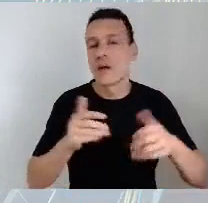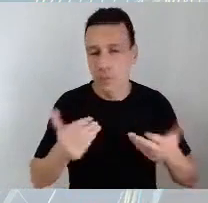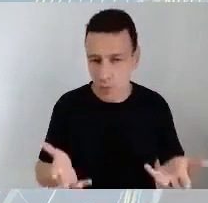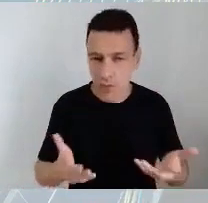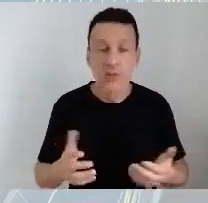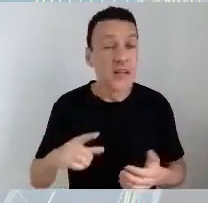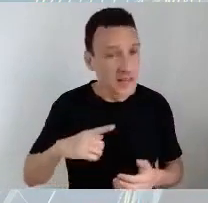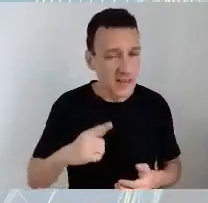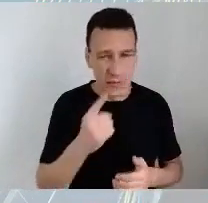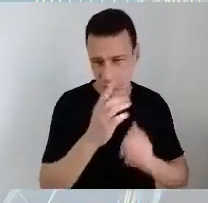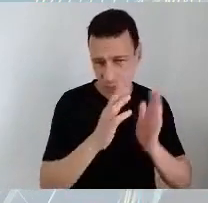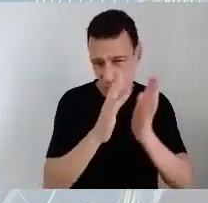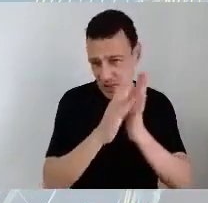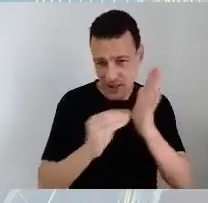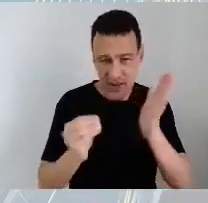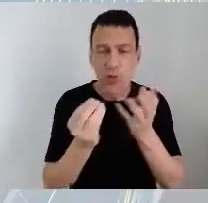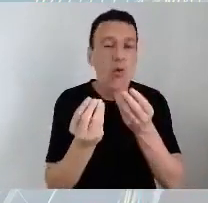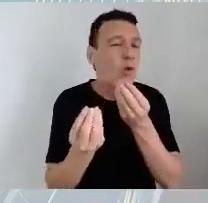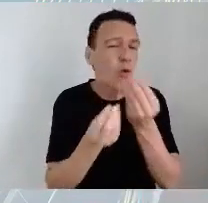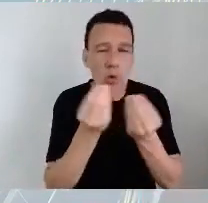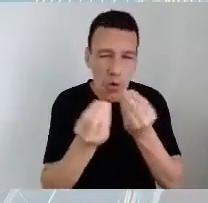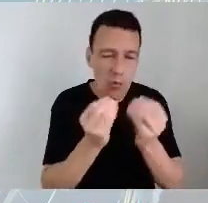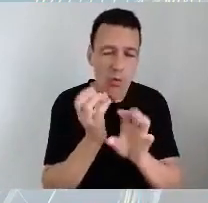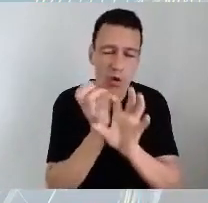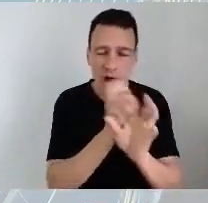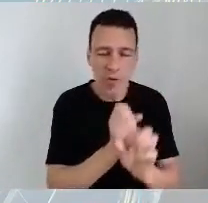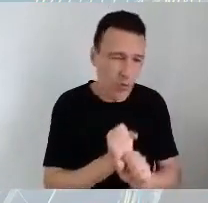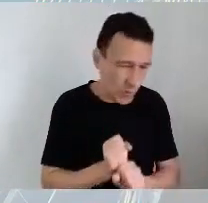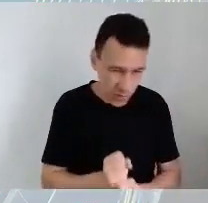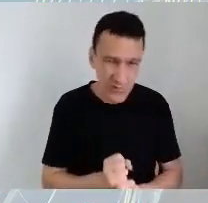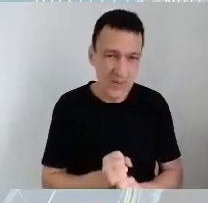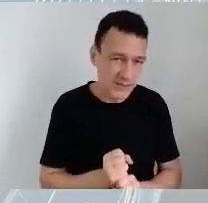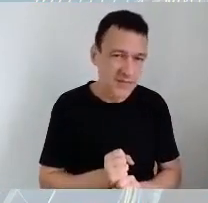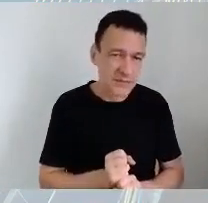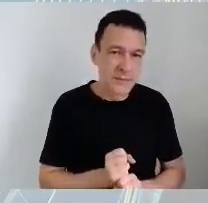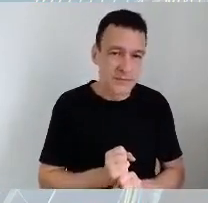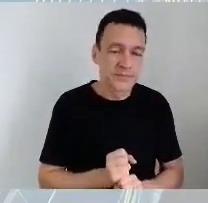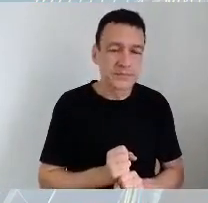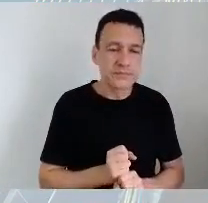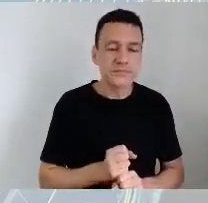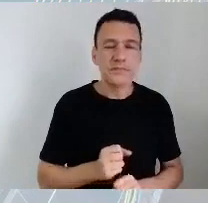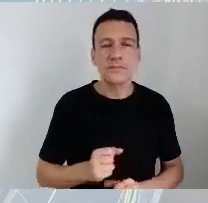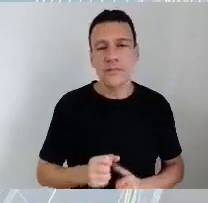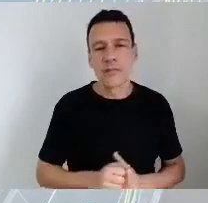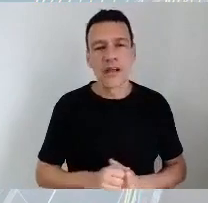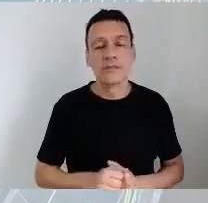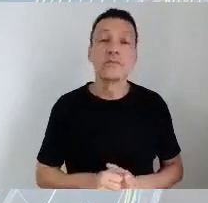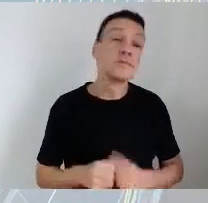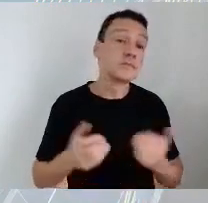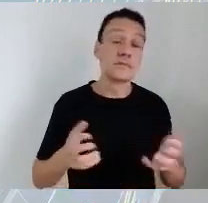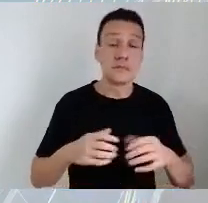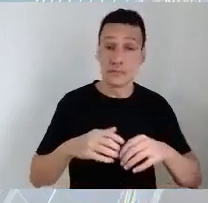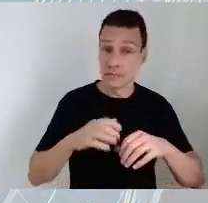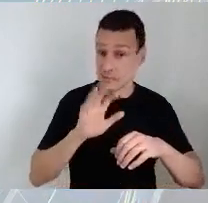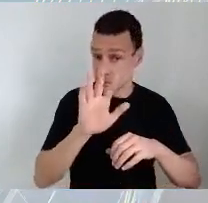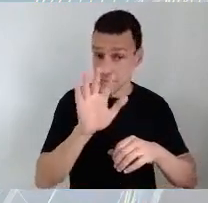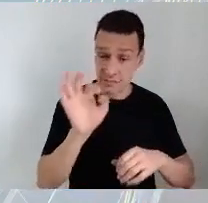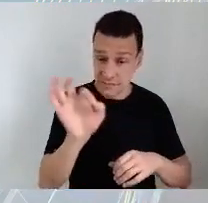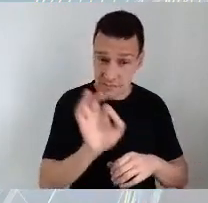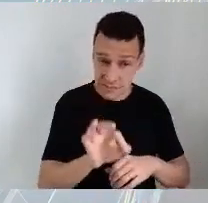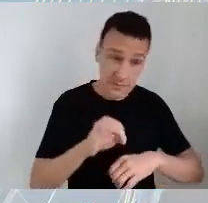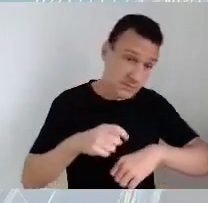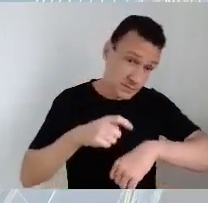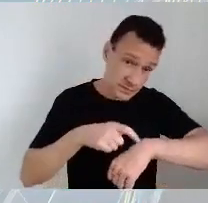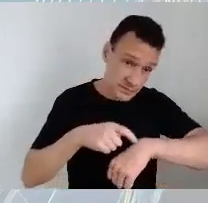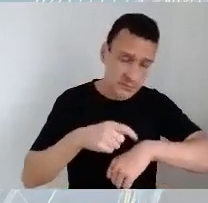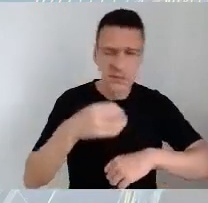né, de como tirar o cálculo dessa métrica. A taxa de tempo não tem um certo ou errado. Isso vai